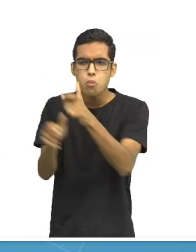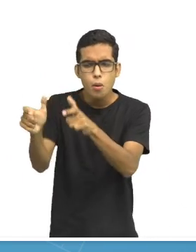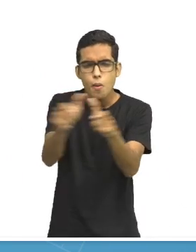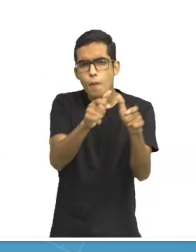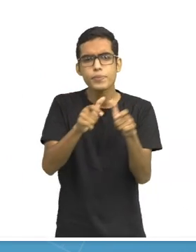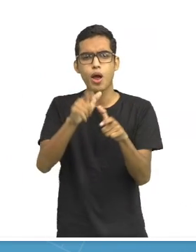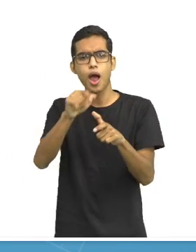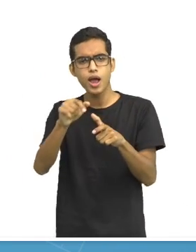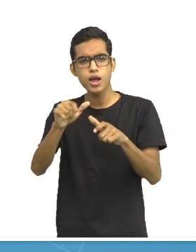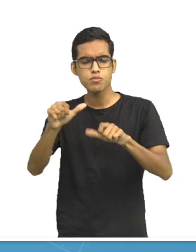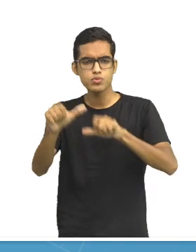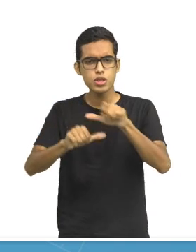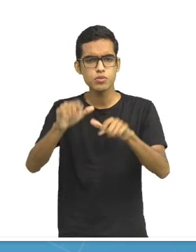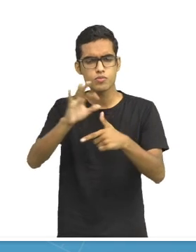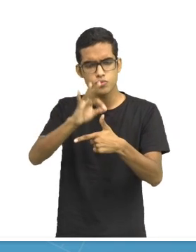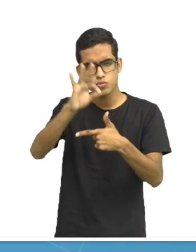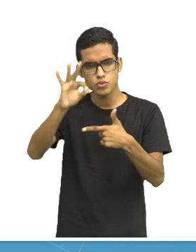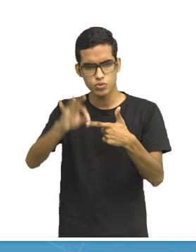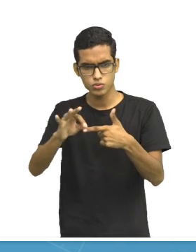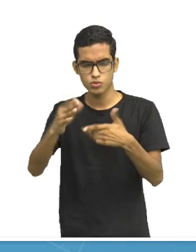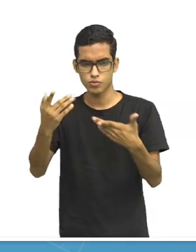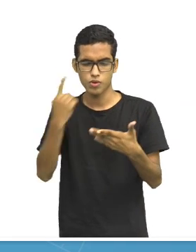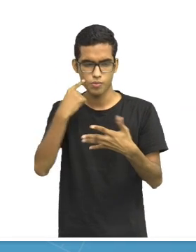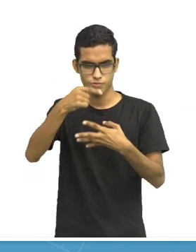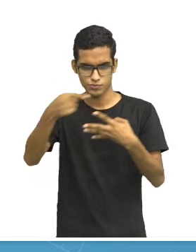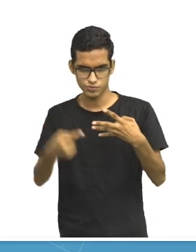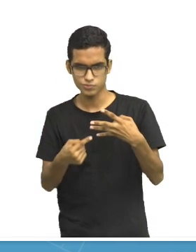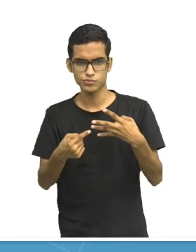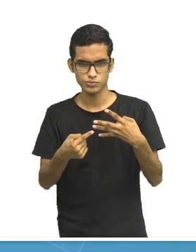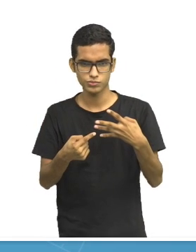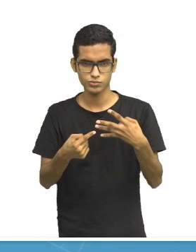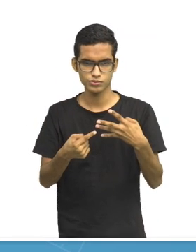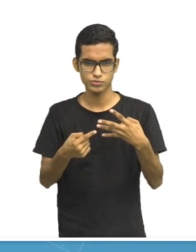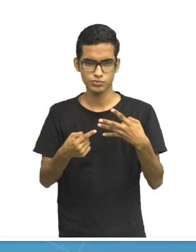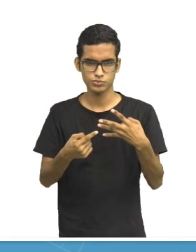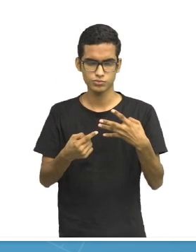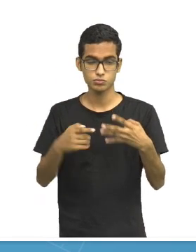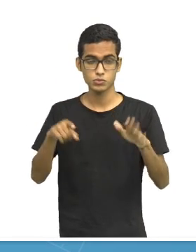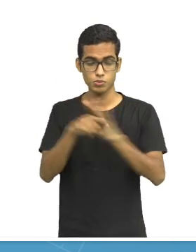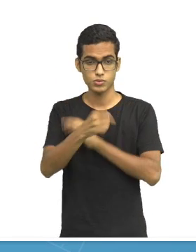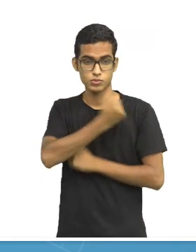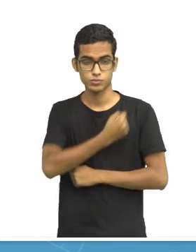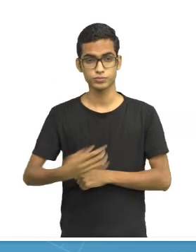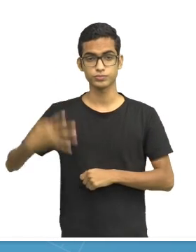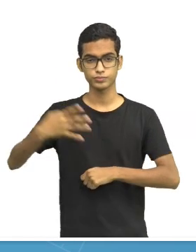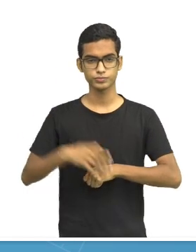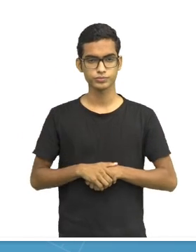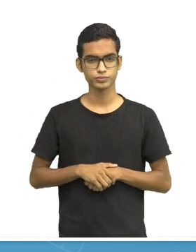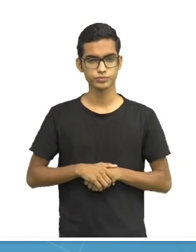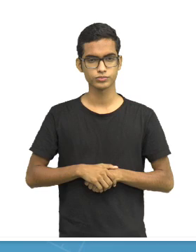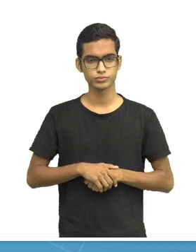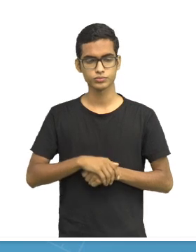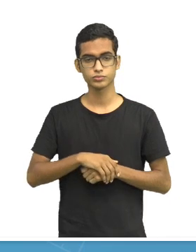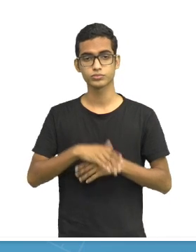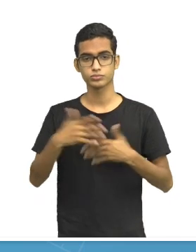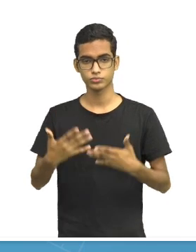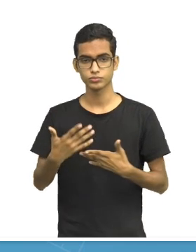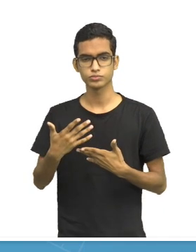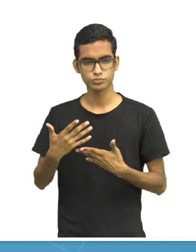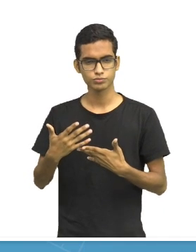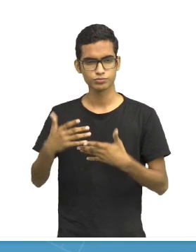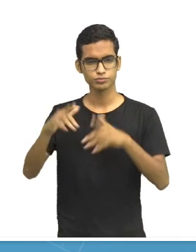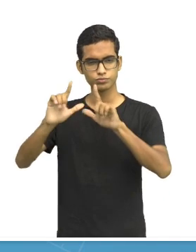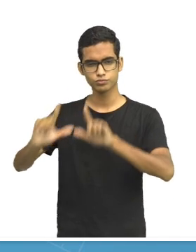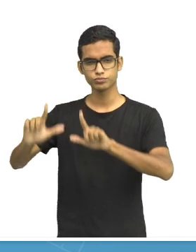Então, vamos então analisar o gabarito da questão 4, não é isso? A obra Guernica é